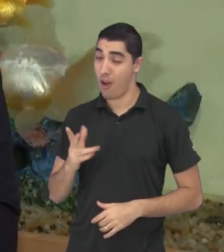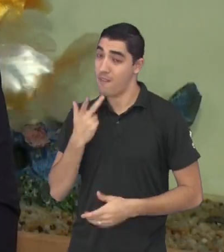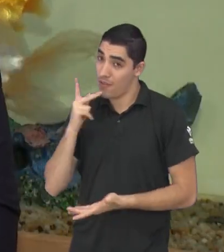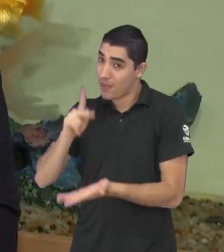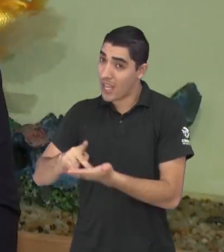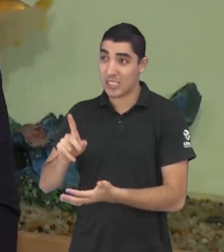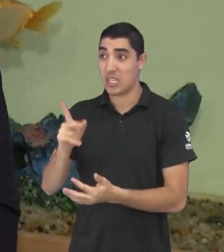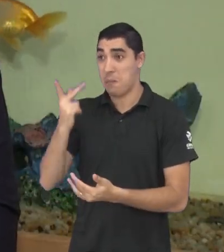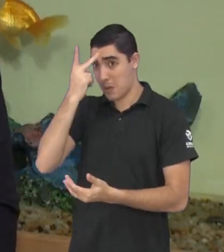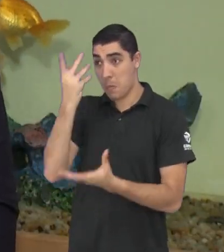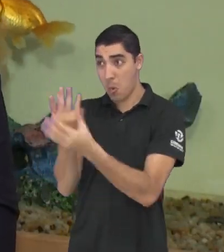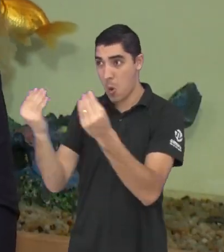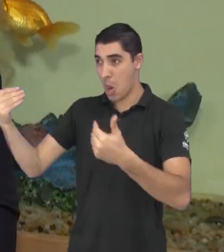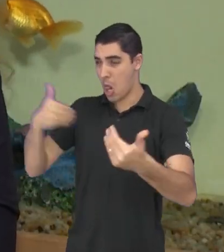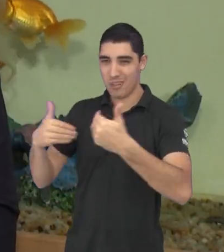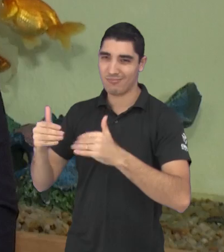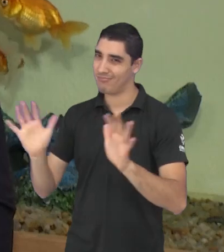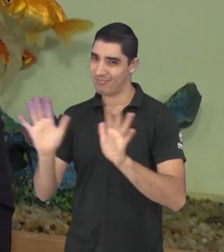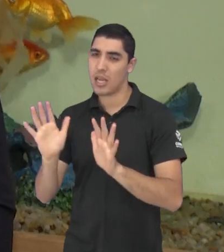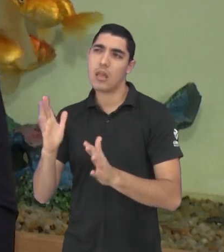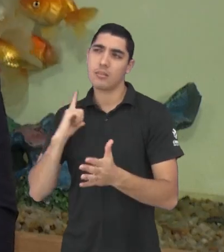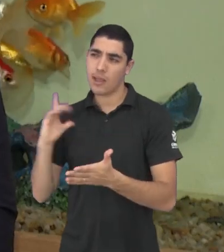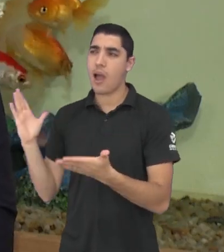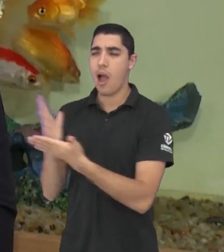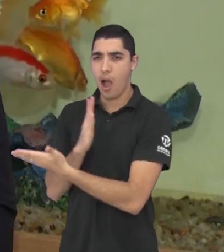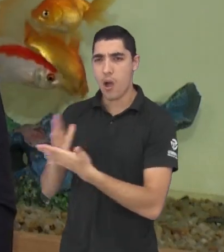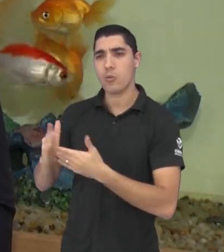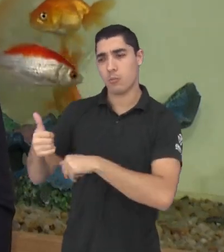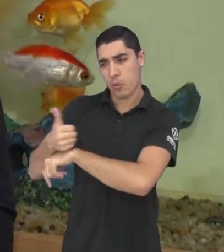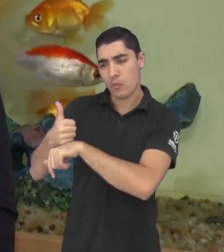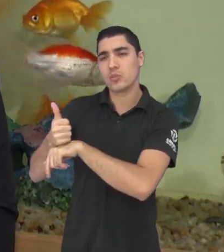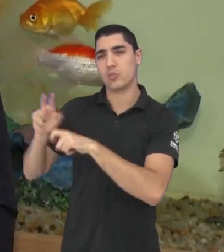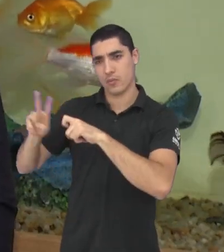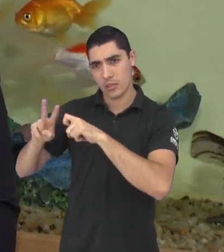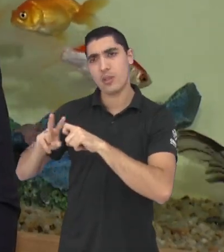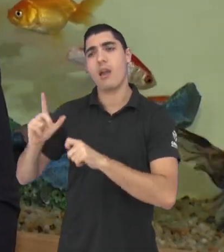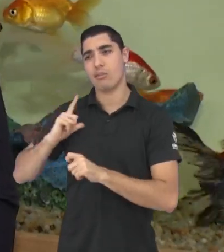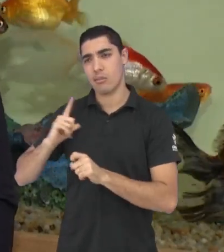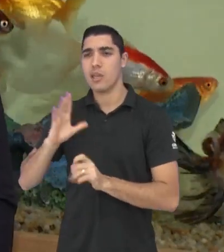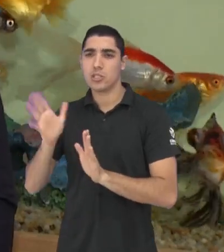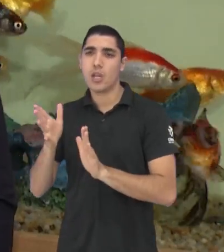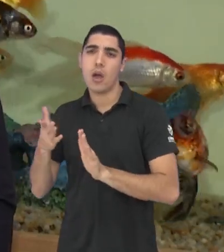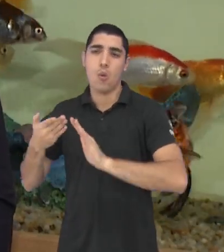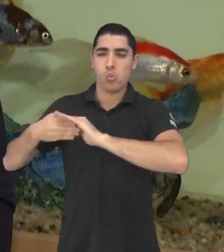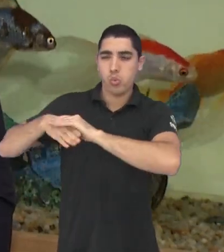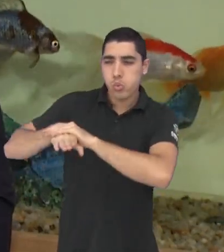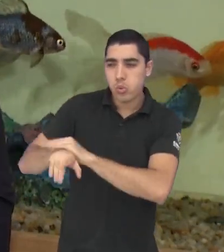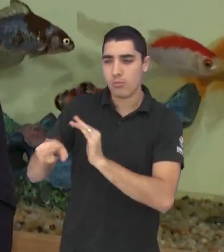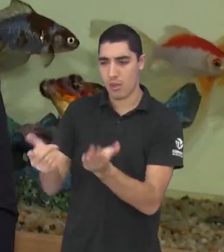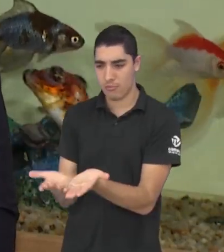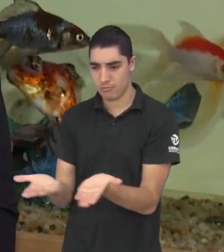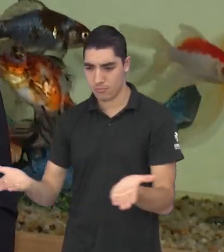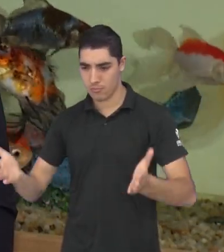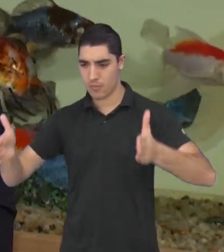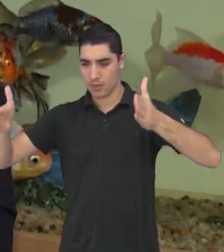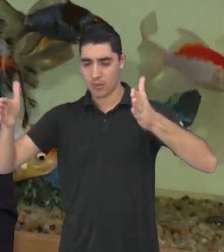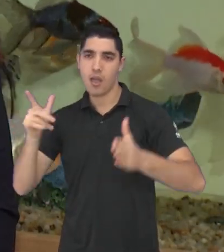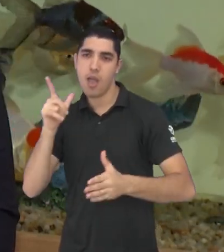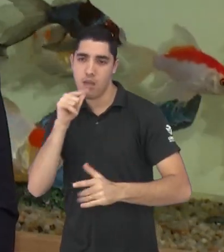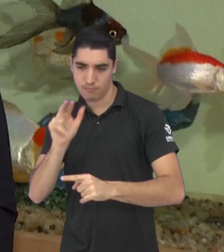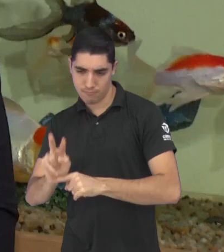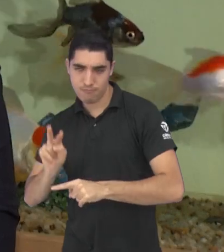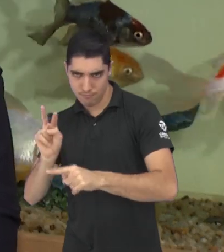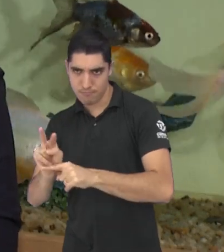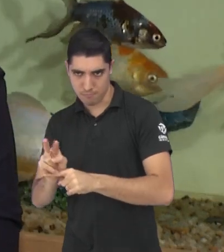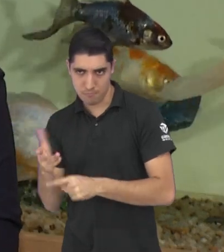comum mesmo, tutores que já estão acostumados ali com aquarismo, que já tem blogs de conversas, grupos de conversas e já